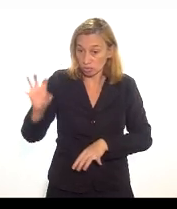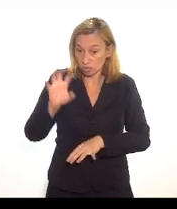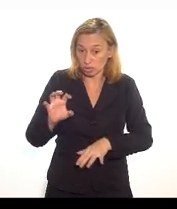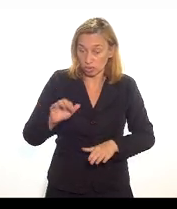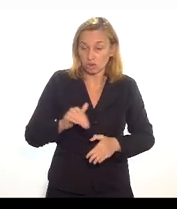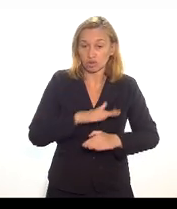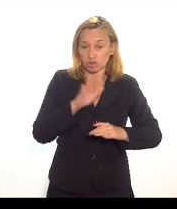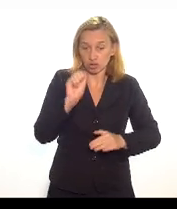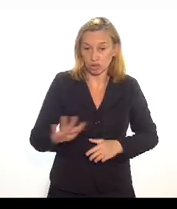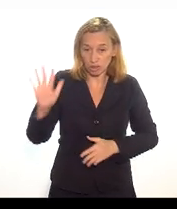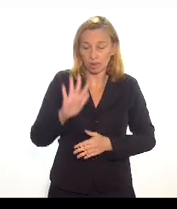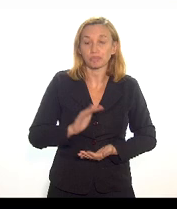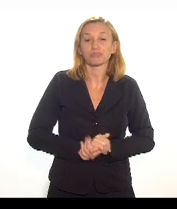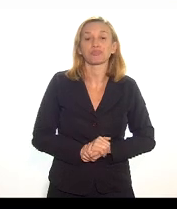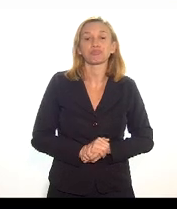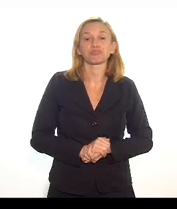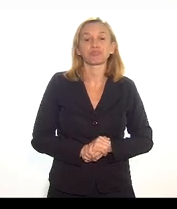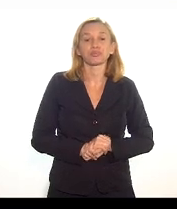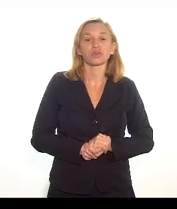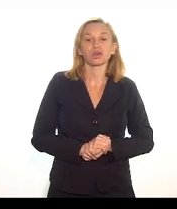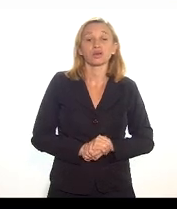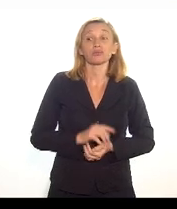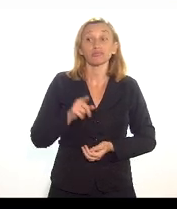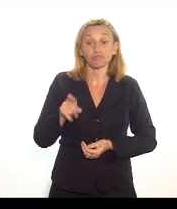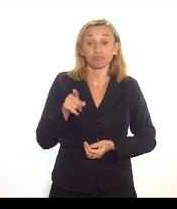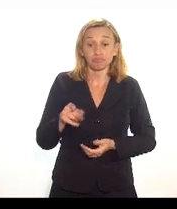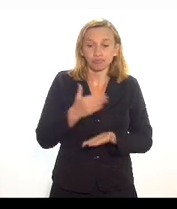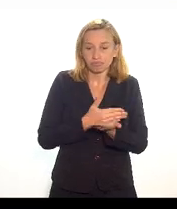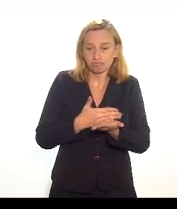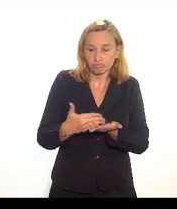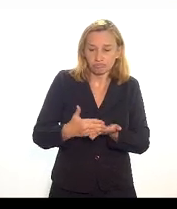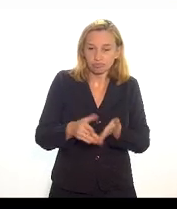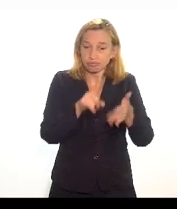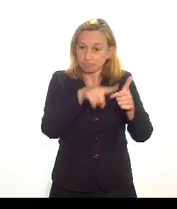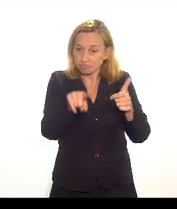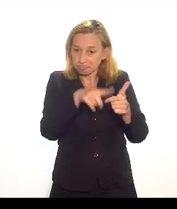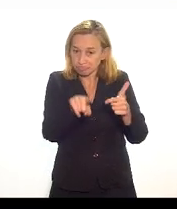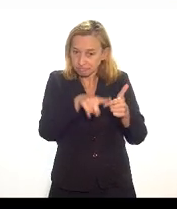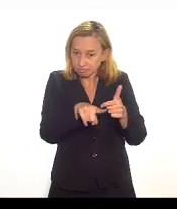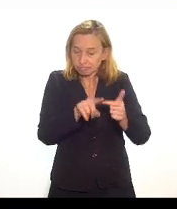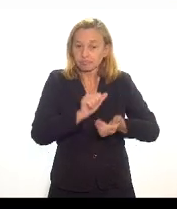problema das deduções. E ali, quando começou esse problema,